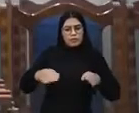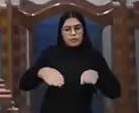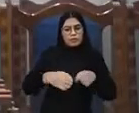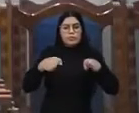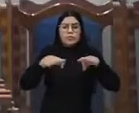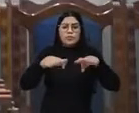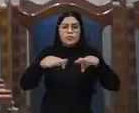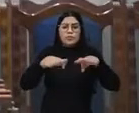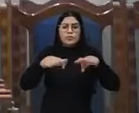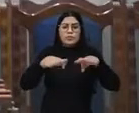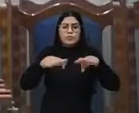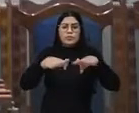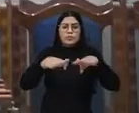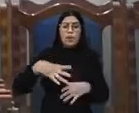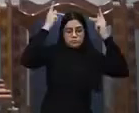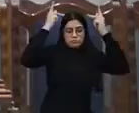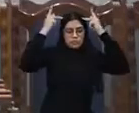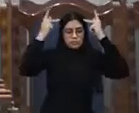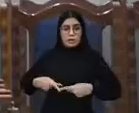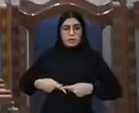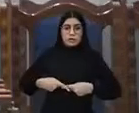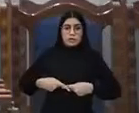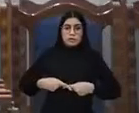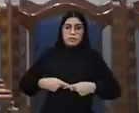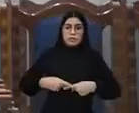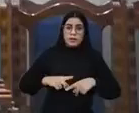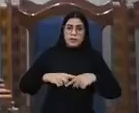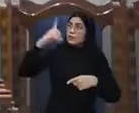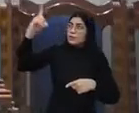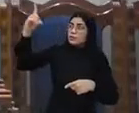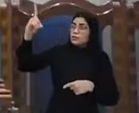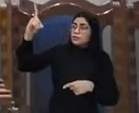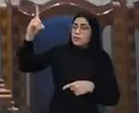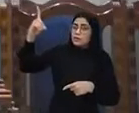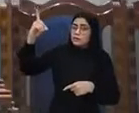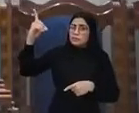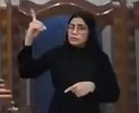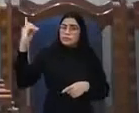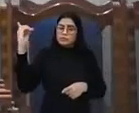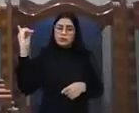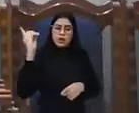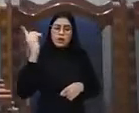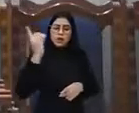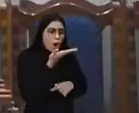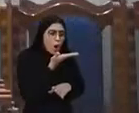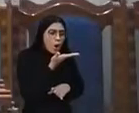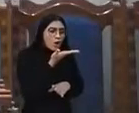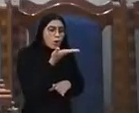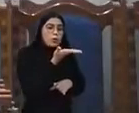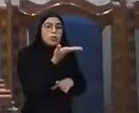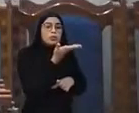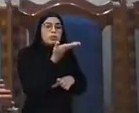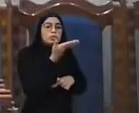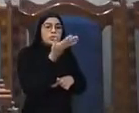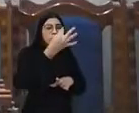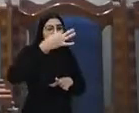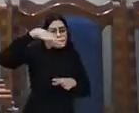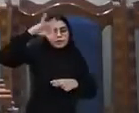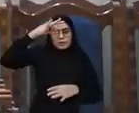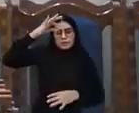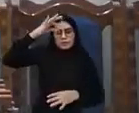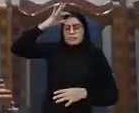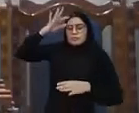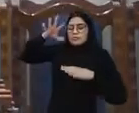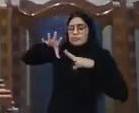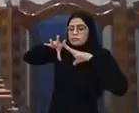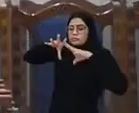soprou nas suas narinas. E quando Deus soprou, diz que o homem foi feito alma vivente. Começou a